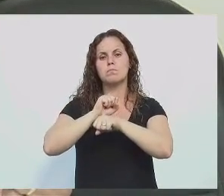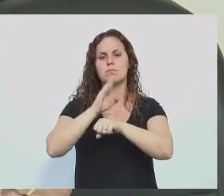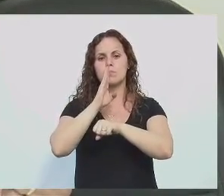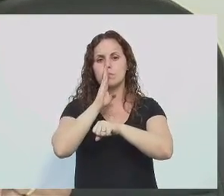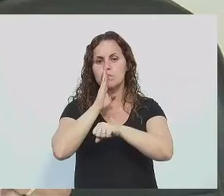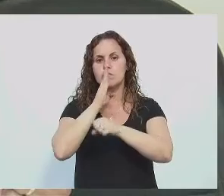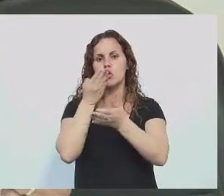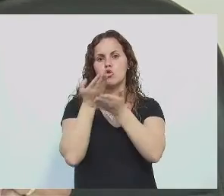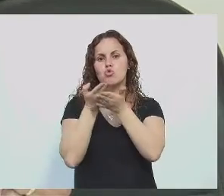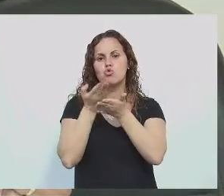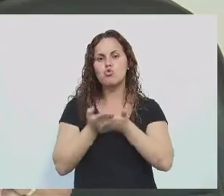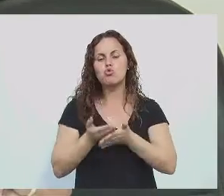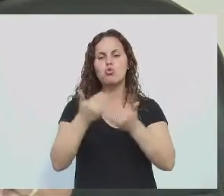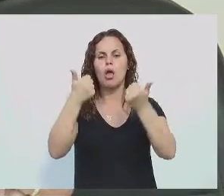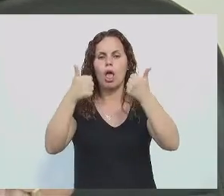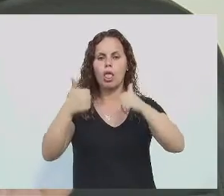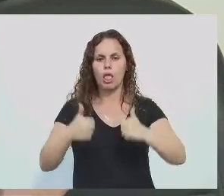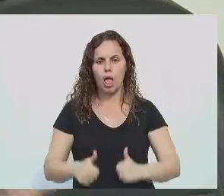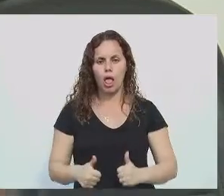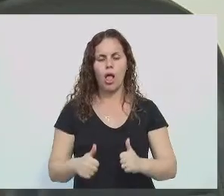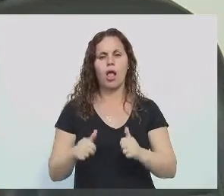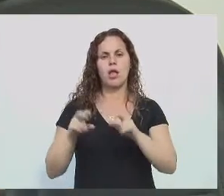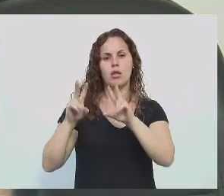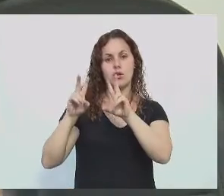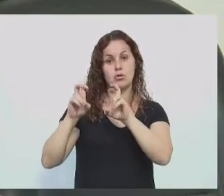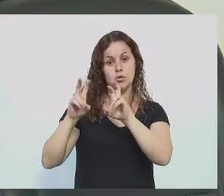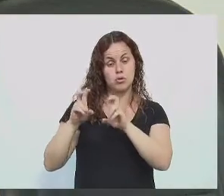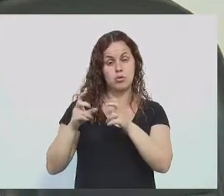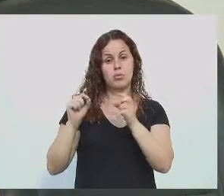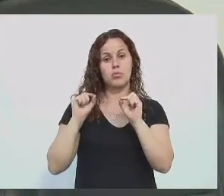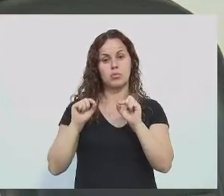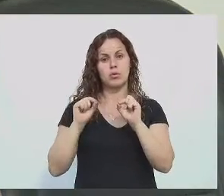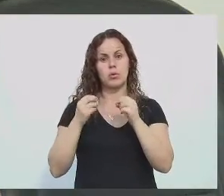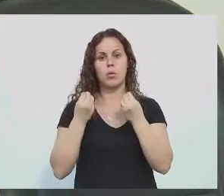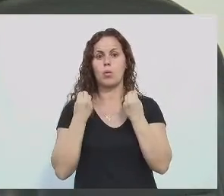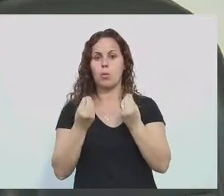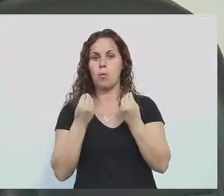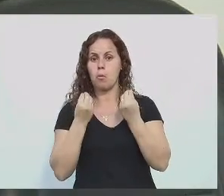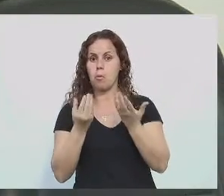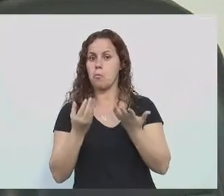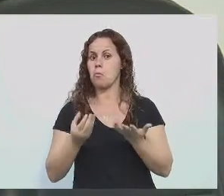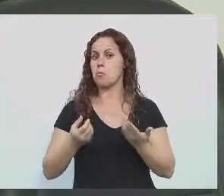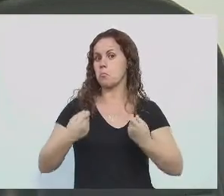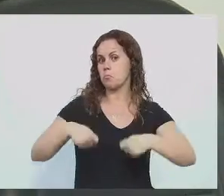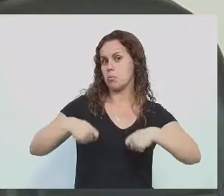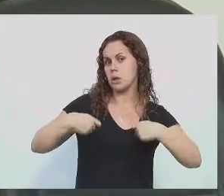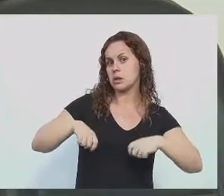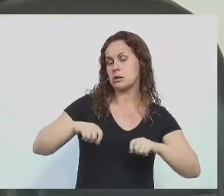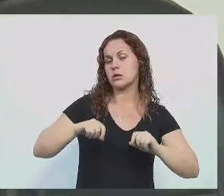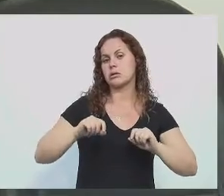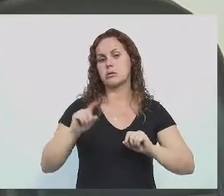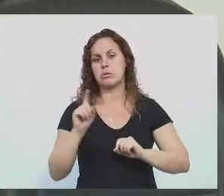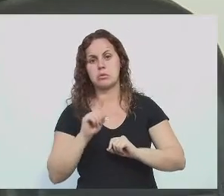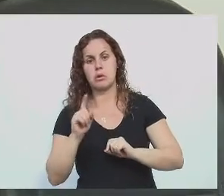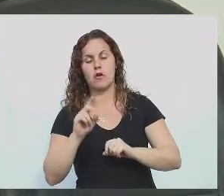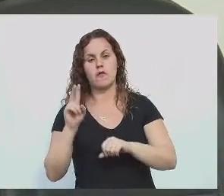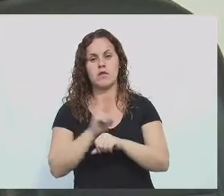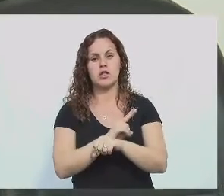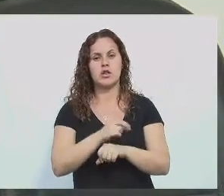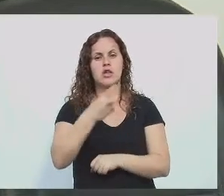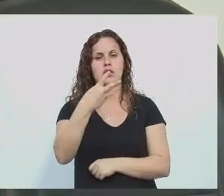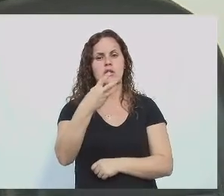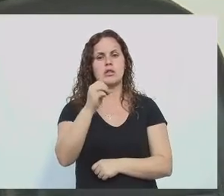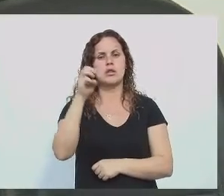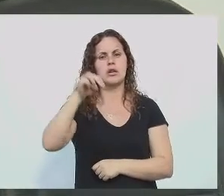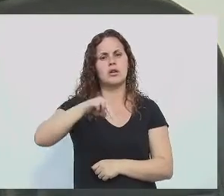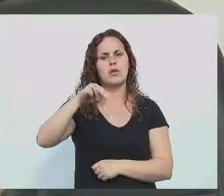maiores estudos e análises sobre sua viabilidade e real necessidade. Viçosa, 30 de